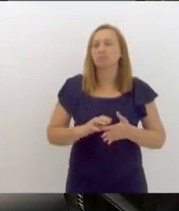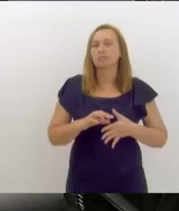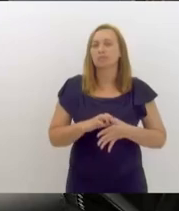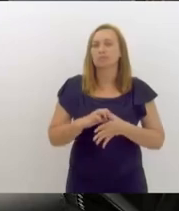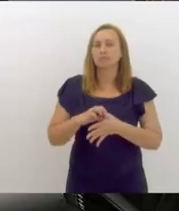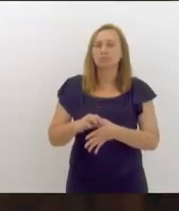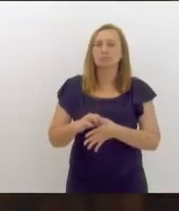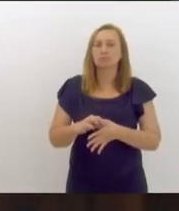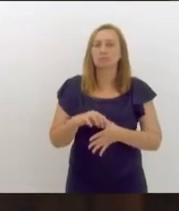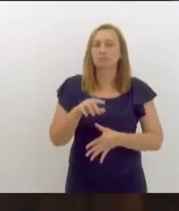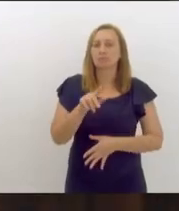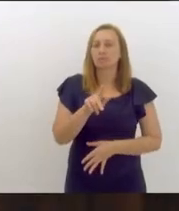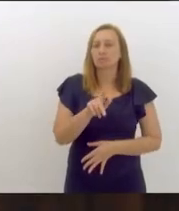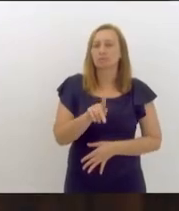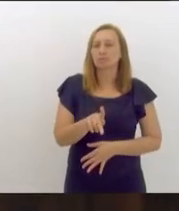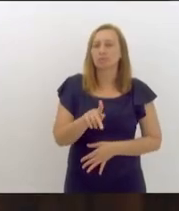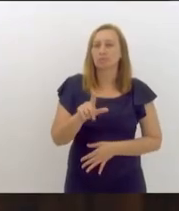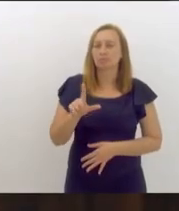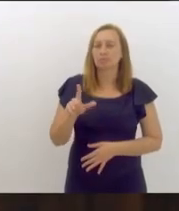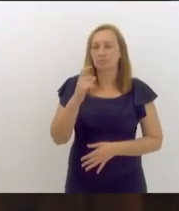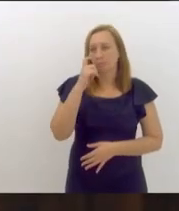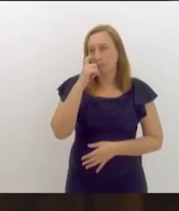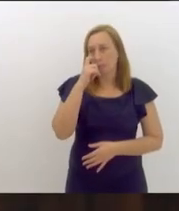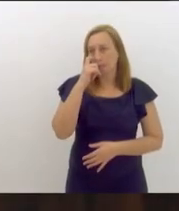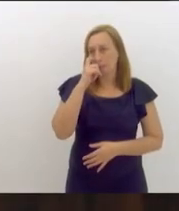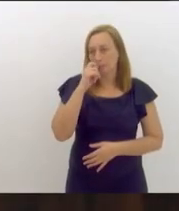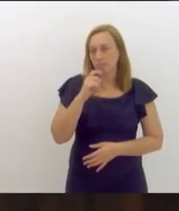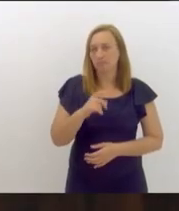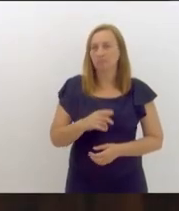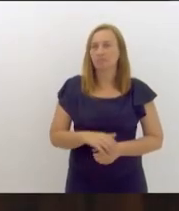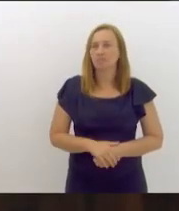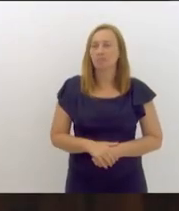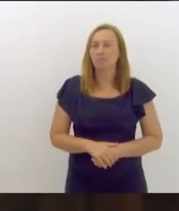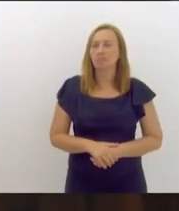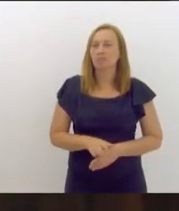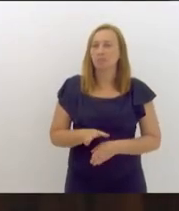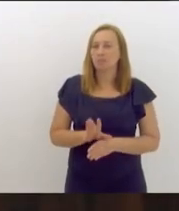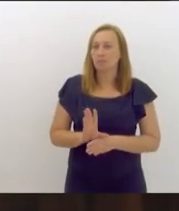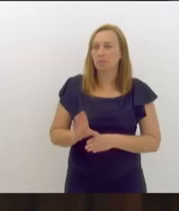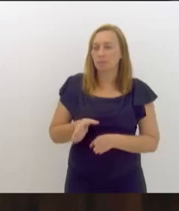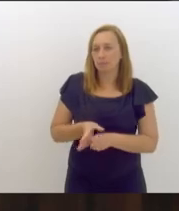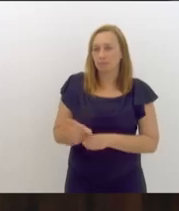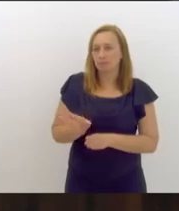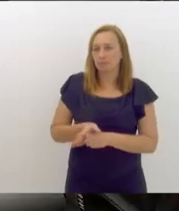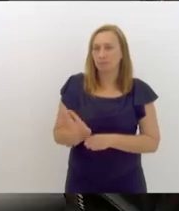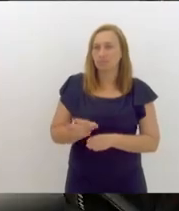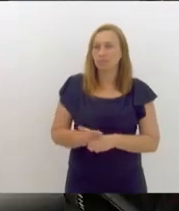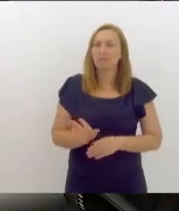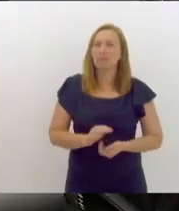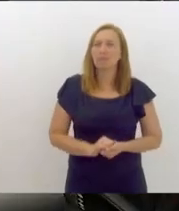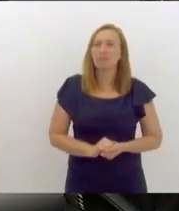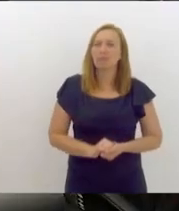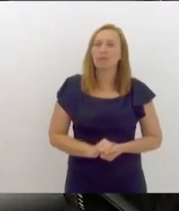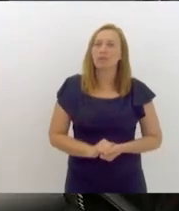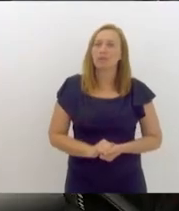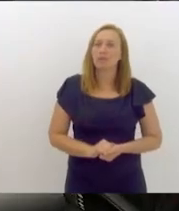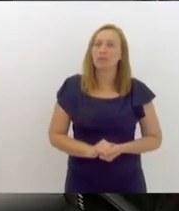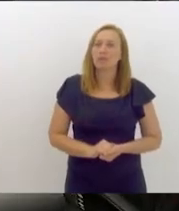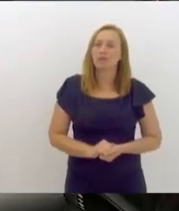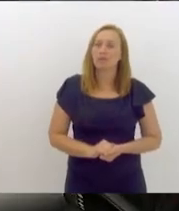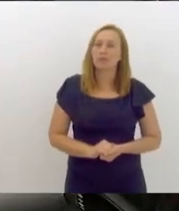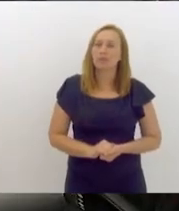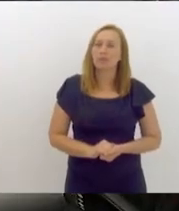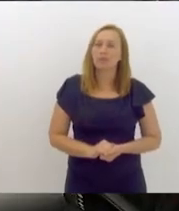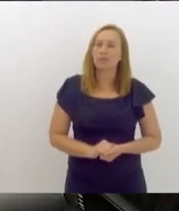se ele estiver em plenário Com certeza fará a orientação a presidente pela liderança do